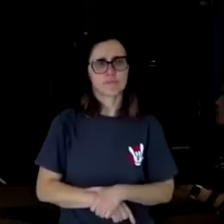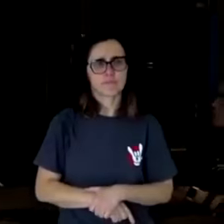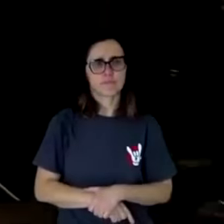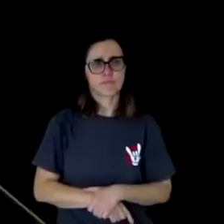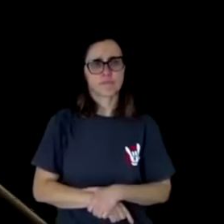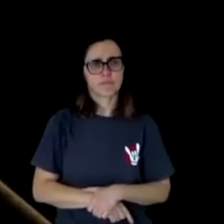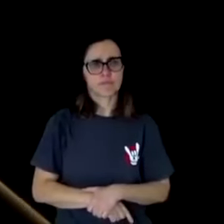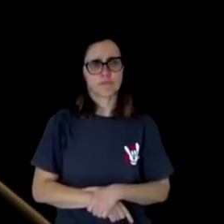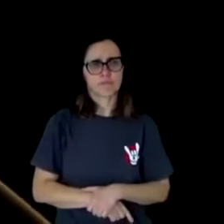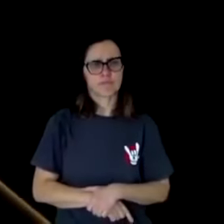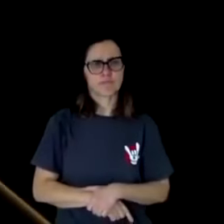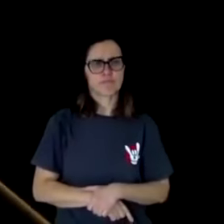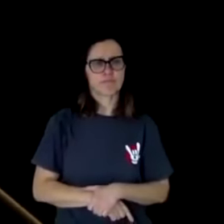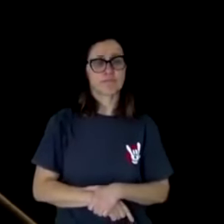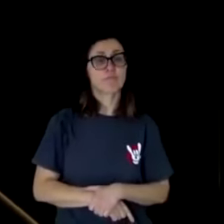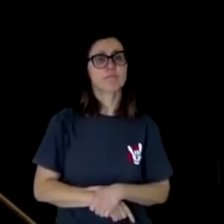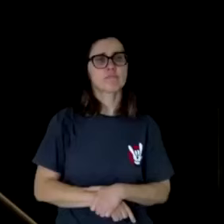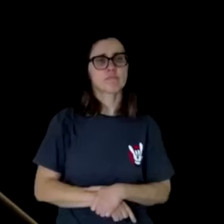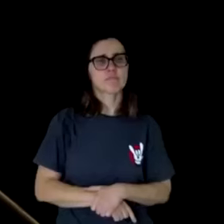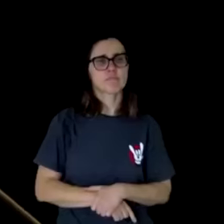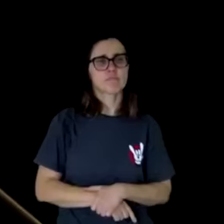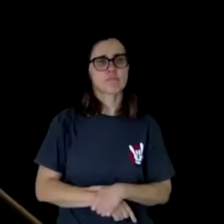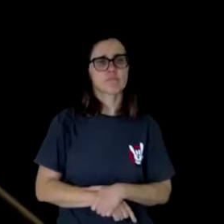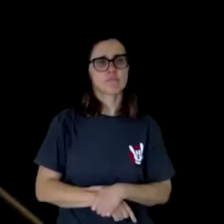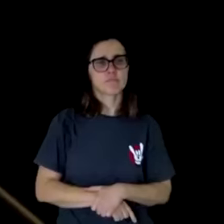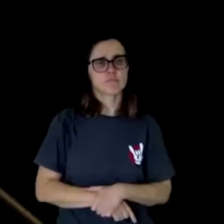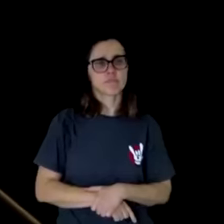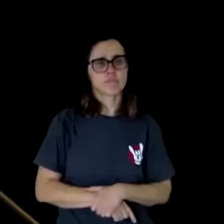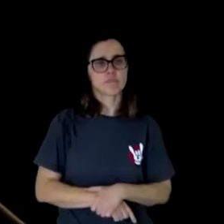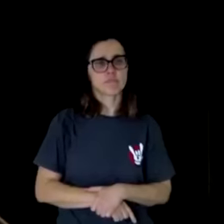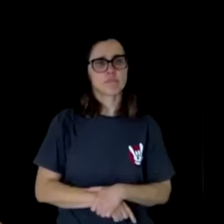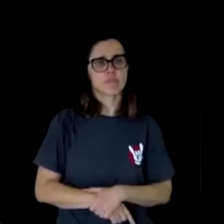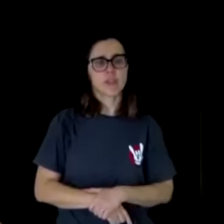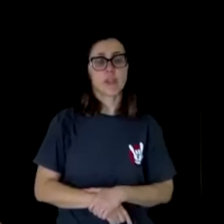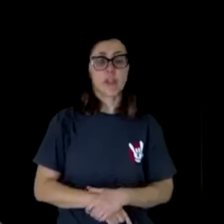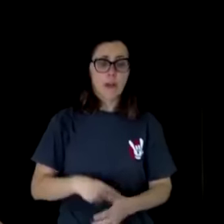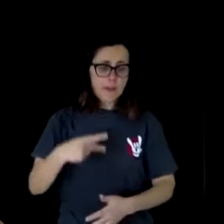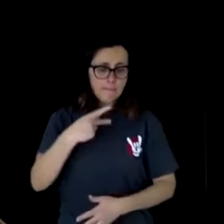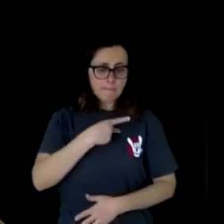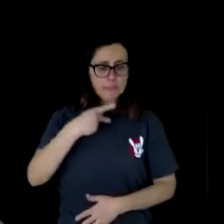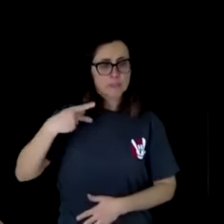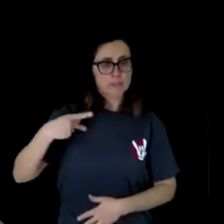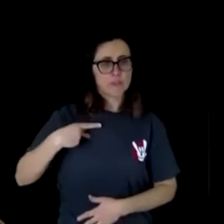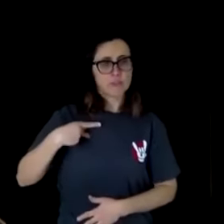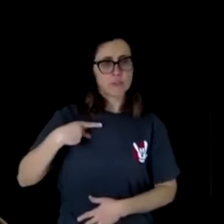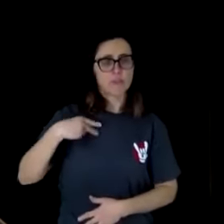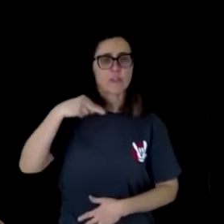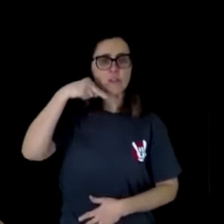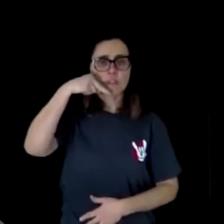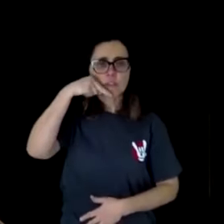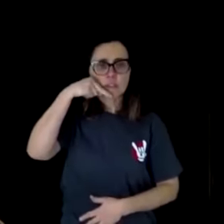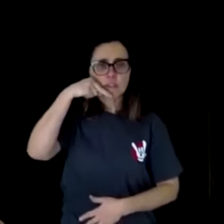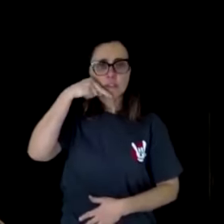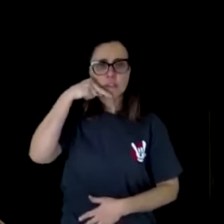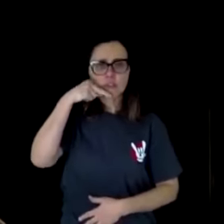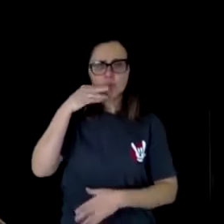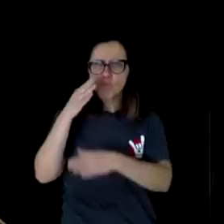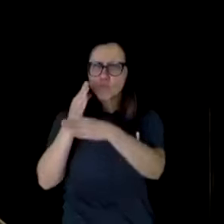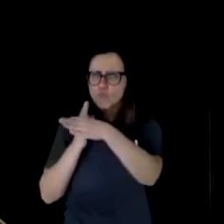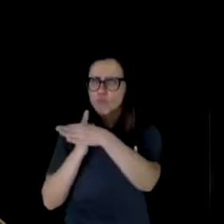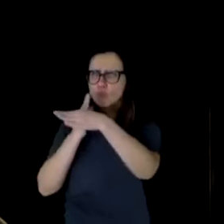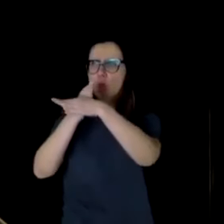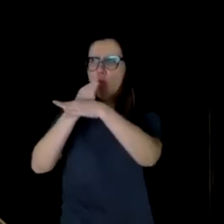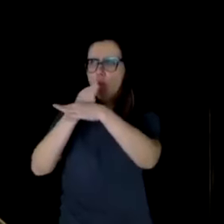ele acessou no Espírito Santo o dom